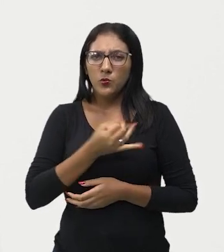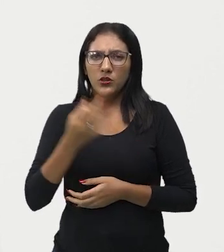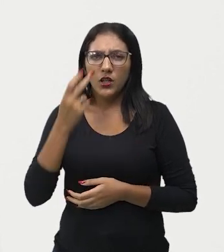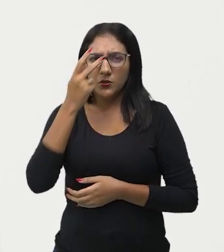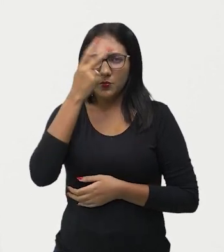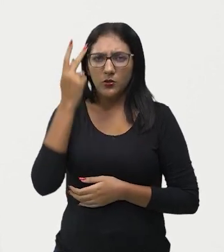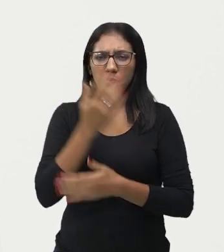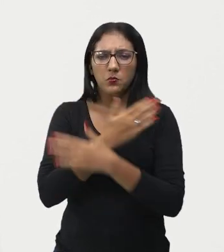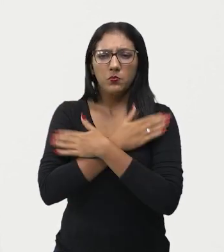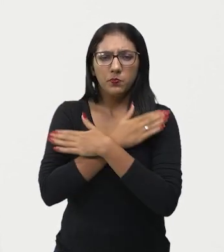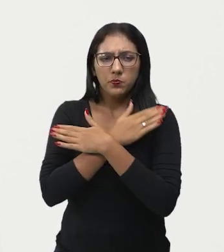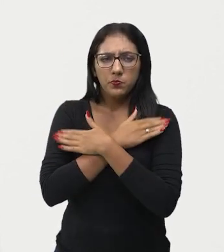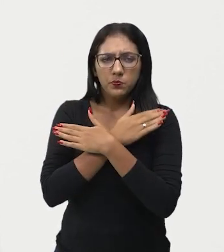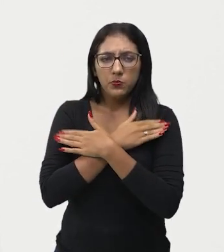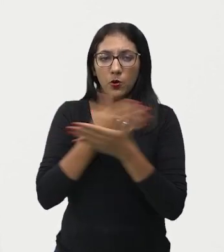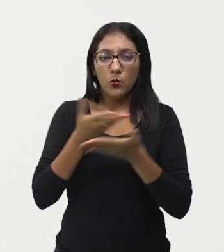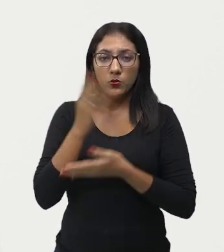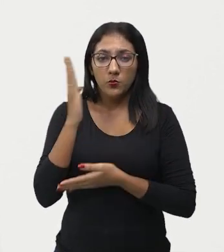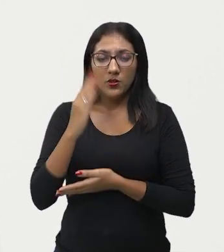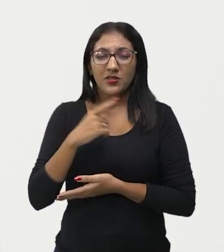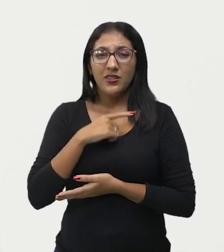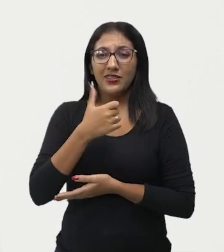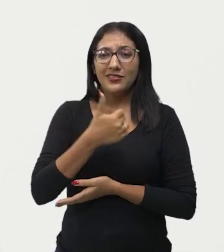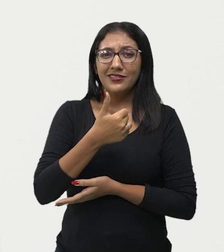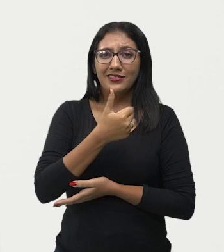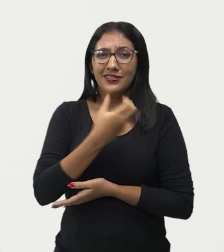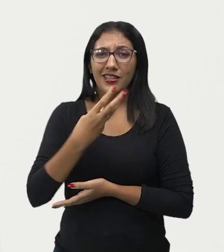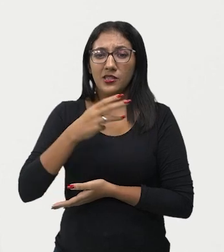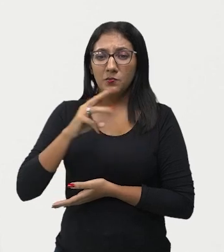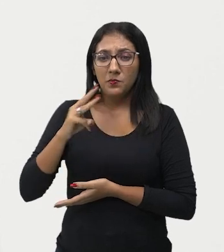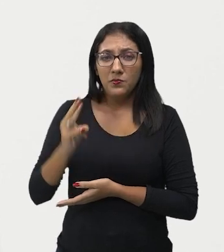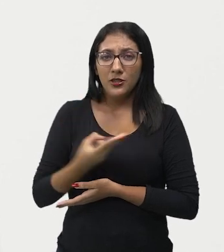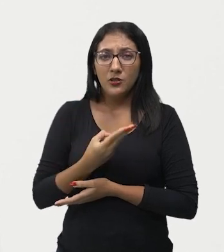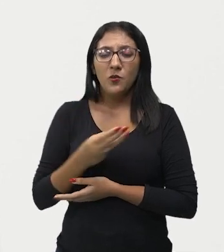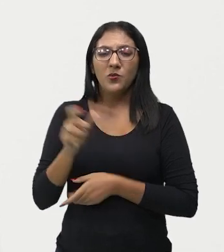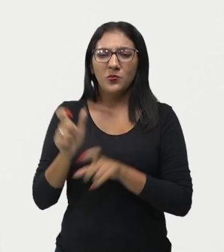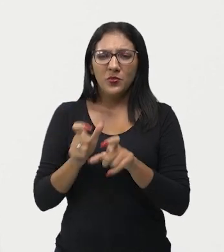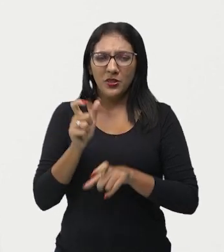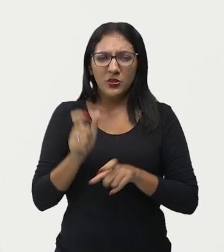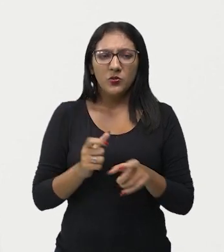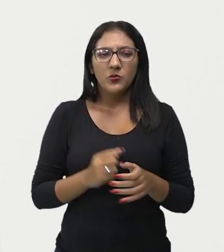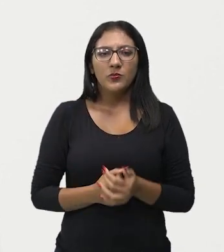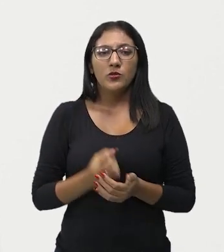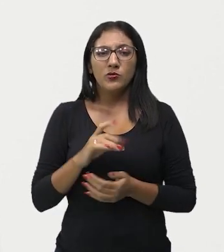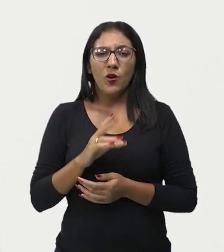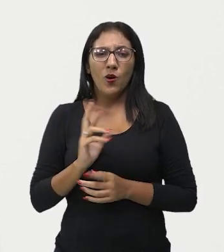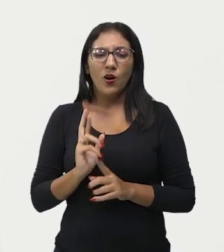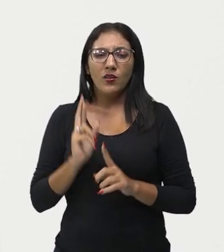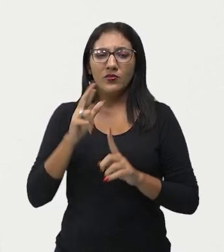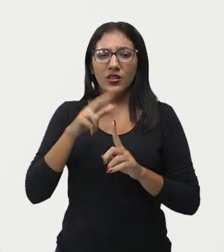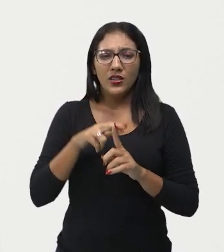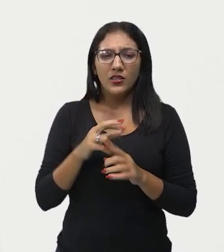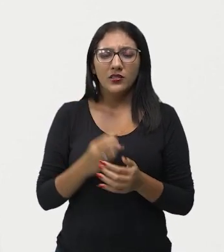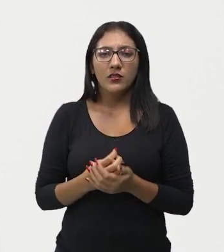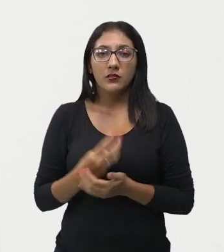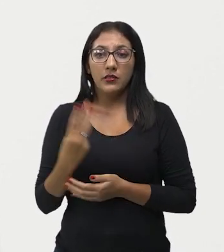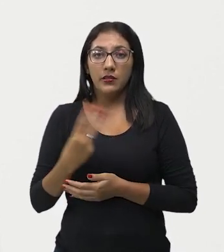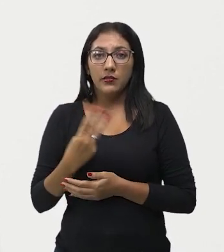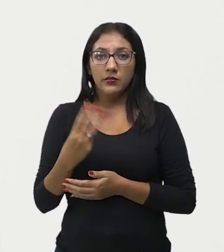hoje no Brasil atingiu 13 milhões de pessoas apenas em referência ao terceiro trimestre desse